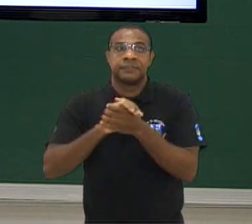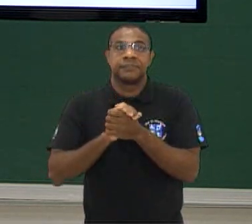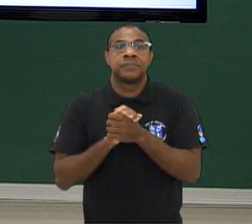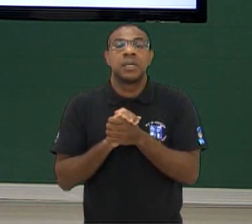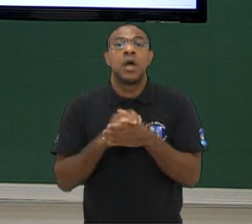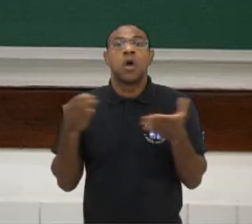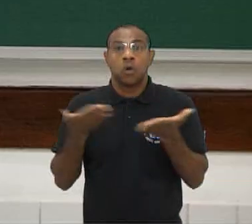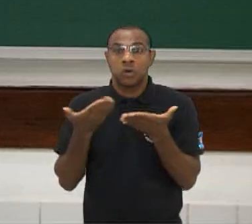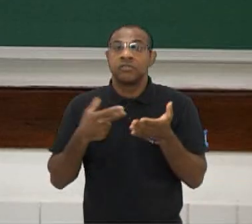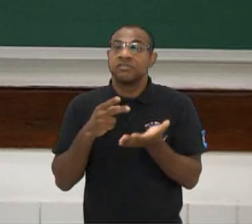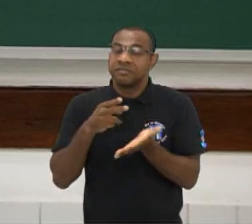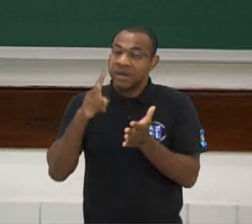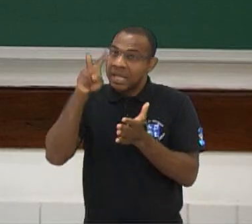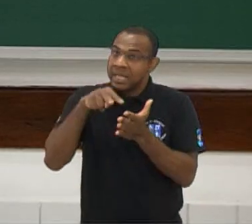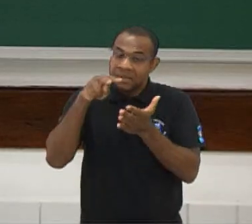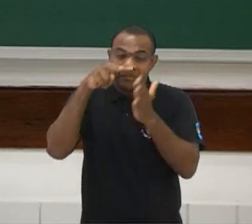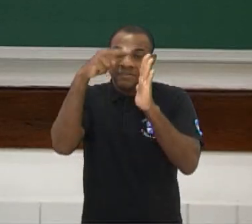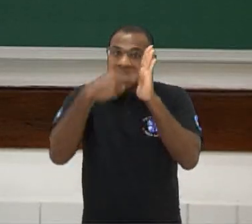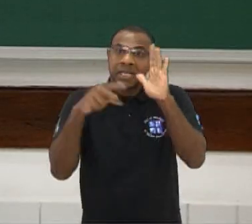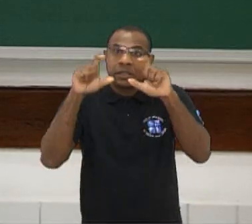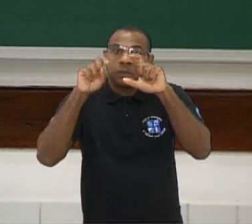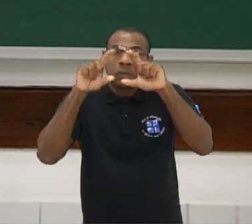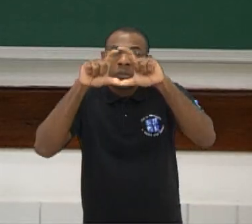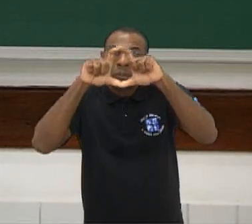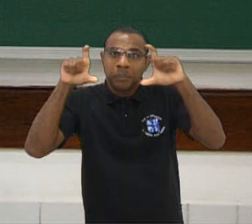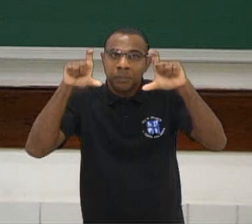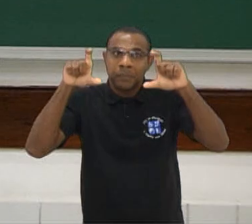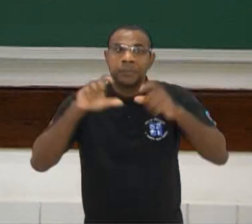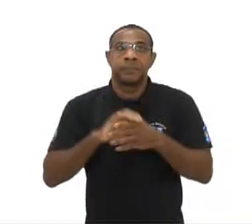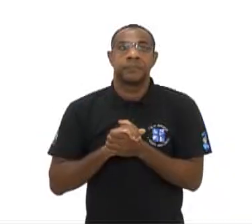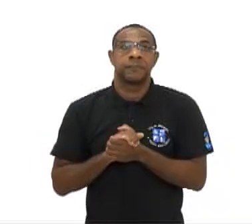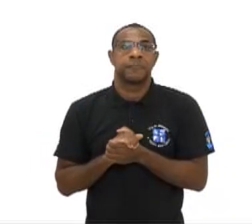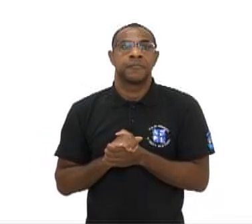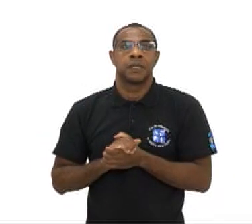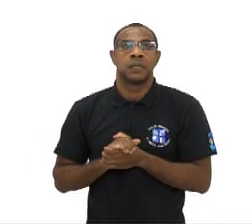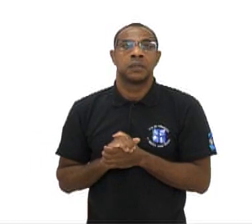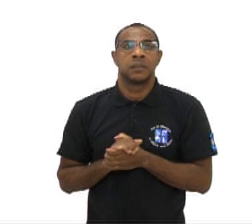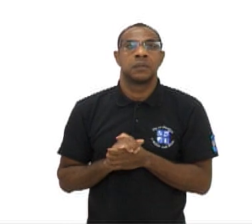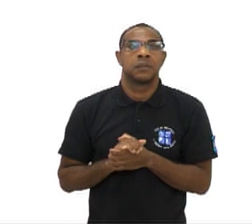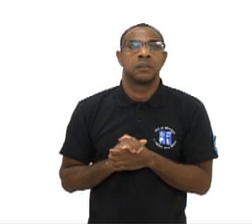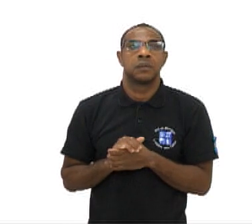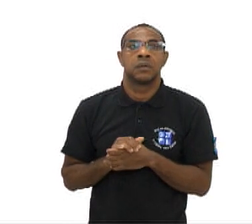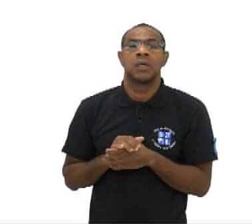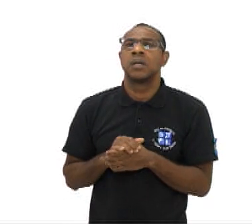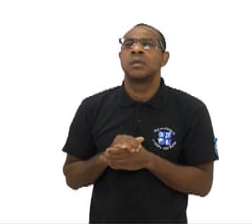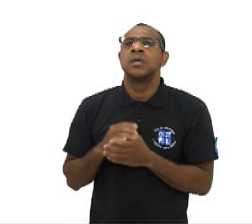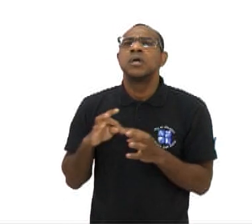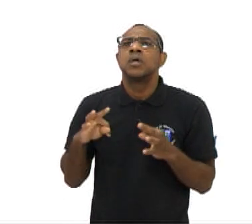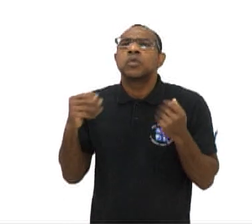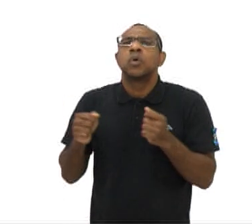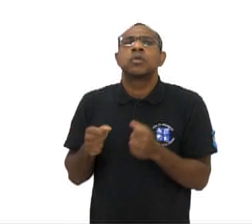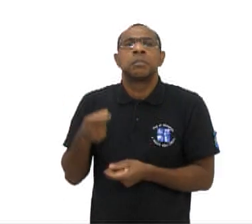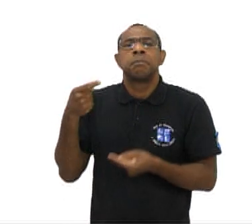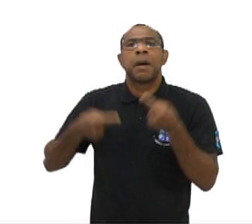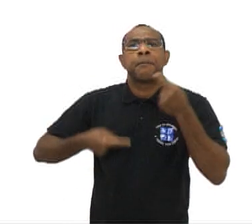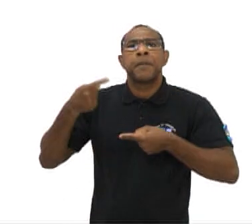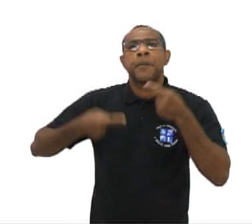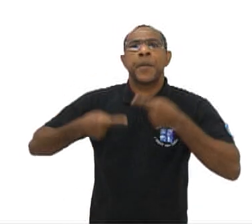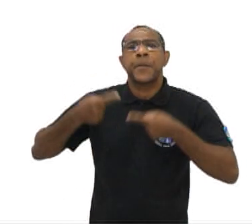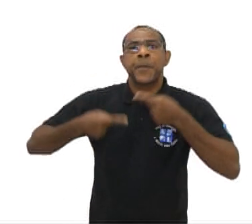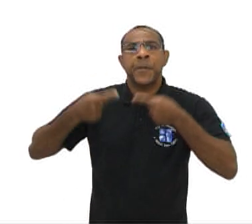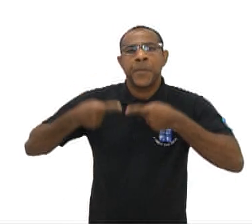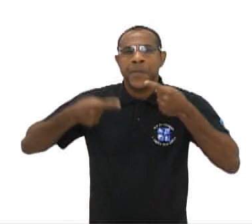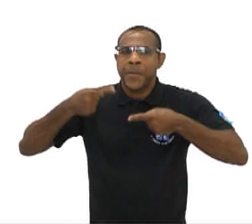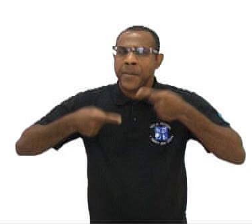mas na aula de hoje nós vamos ler uma parte deste artigo. Todo o bate-boca em torno do fenômeno fake